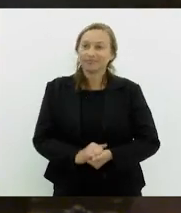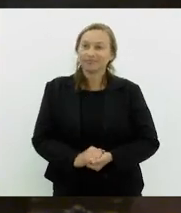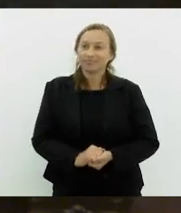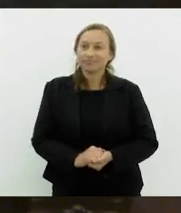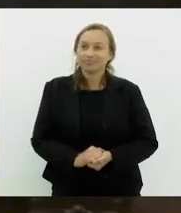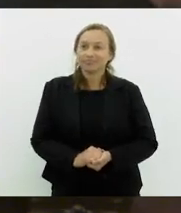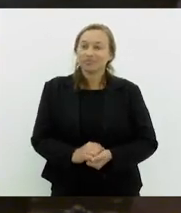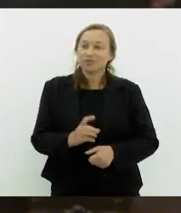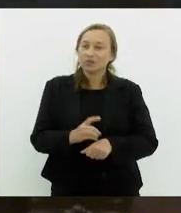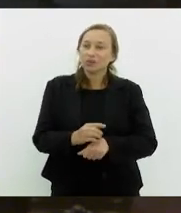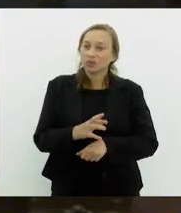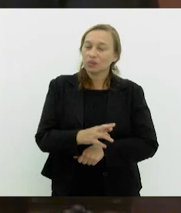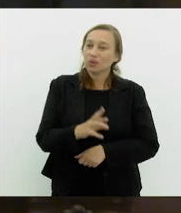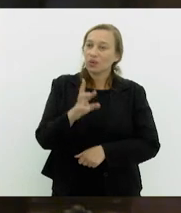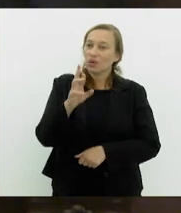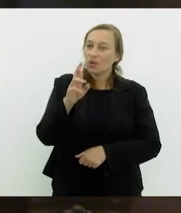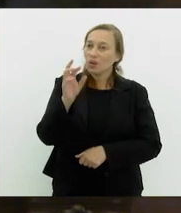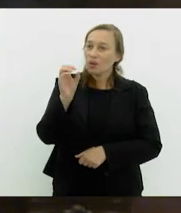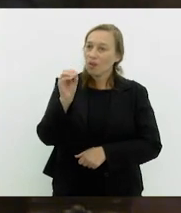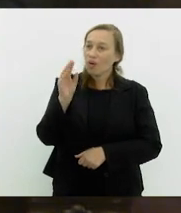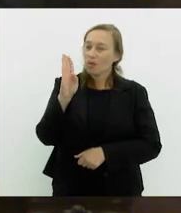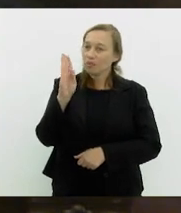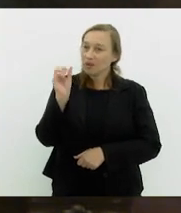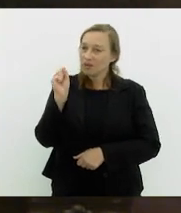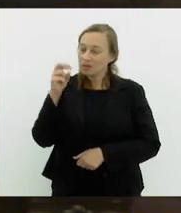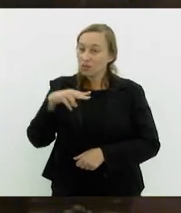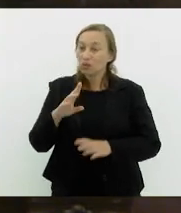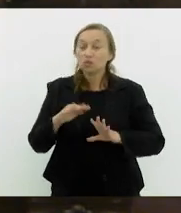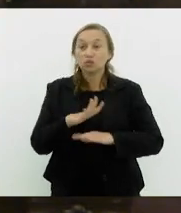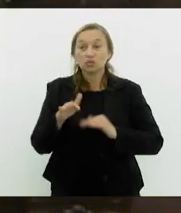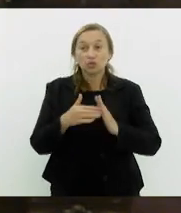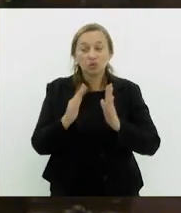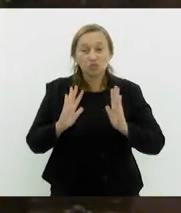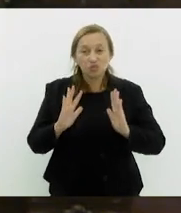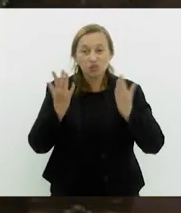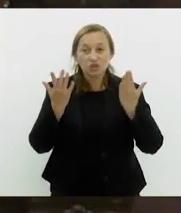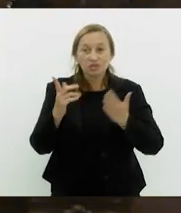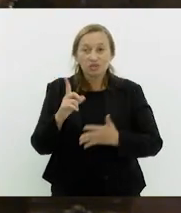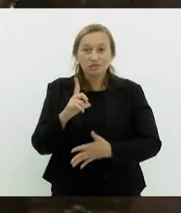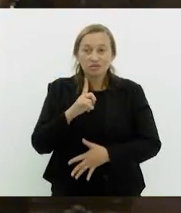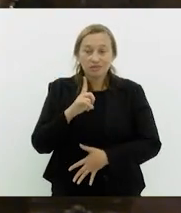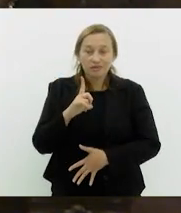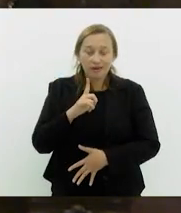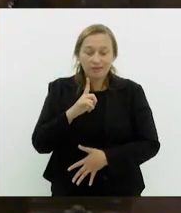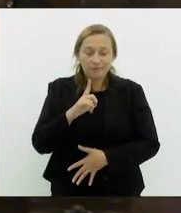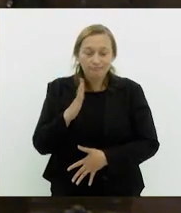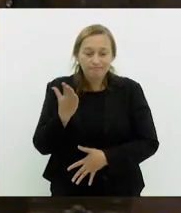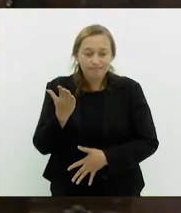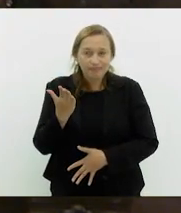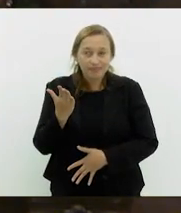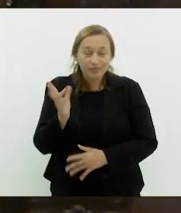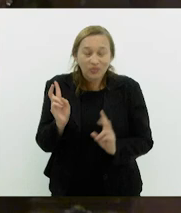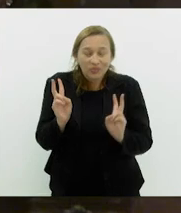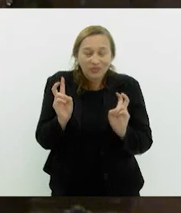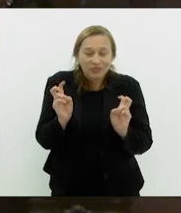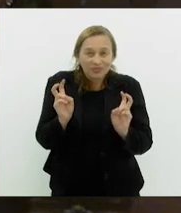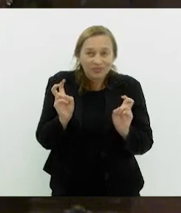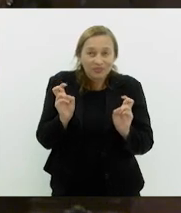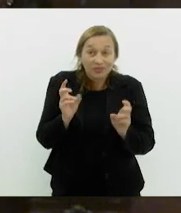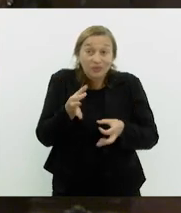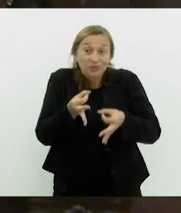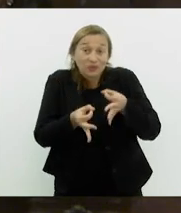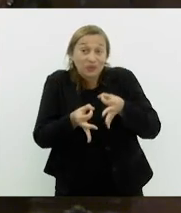Dr. Robson sabe disso, todos os eventos que envolvem a questão